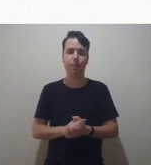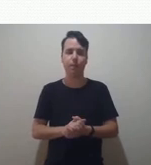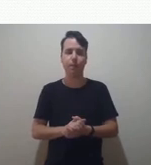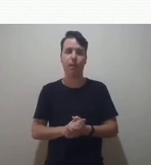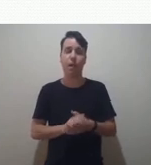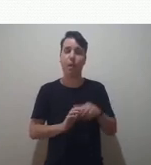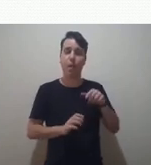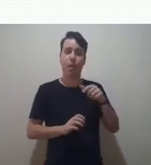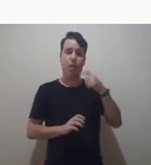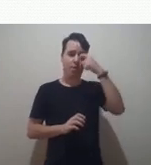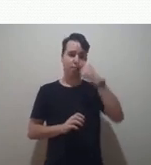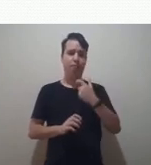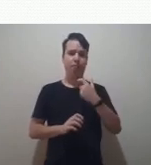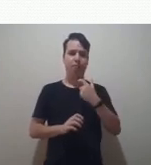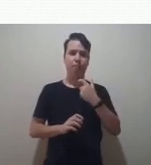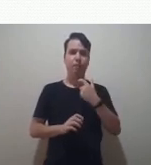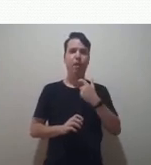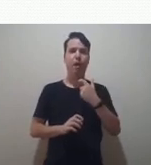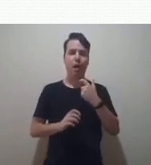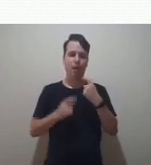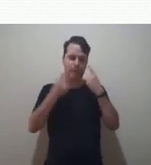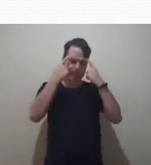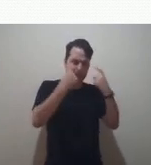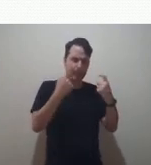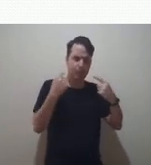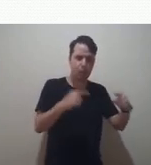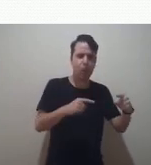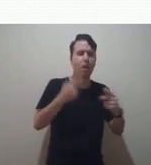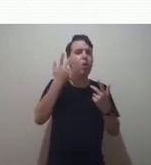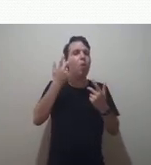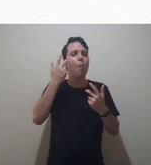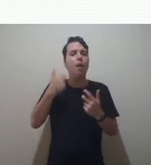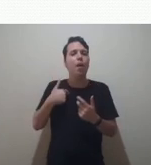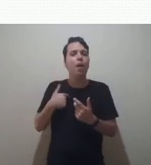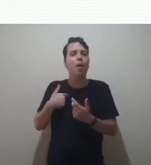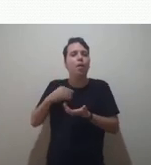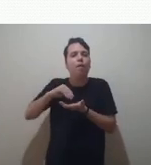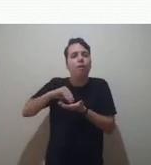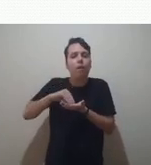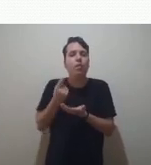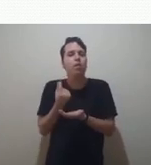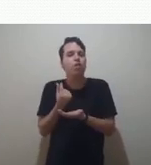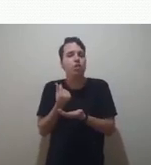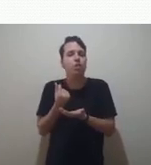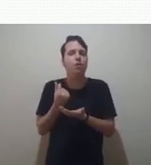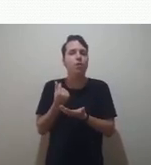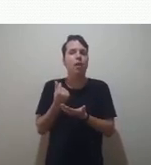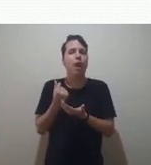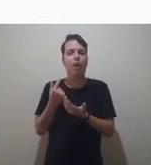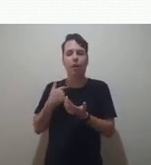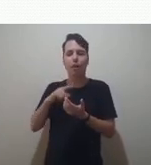Esses agressores geralmente eles estão em situação de instabilidade financeira, o que acaba